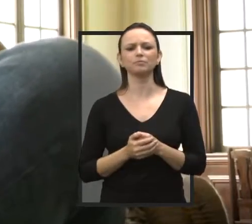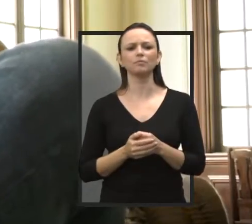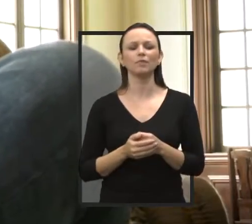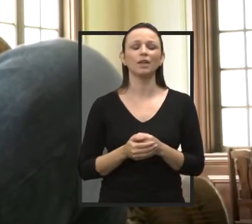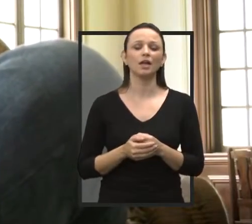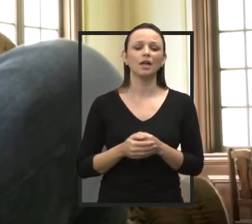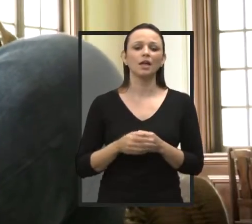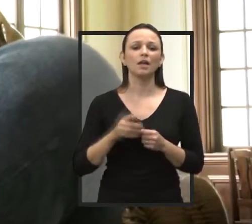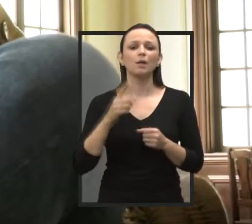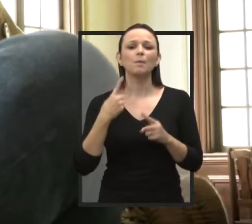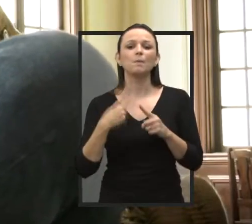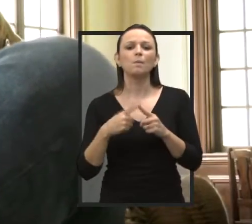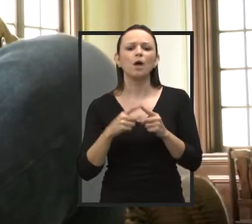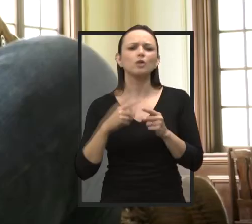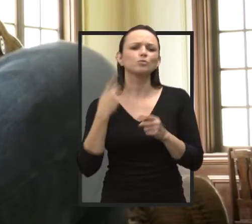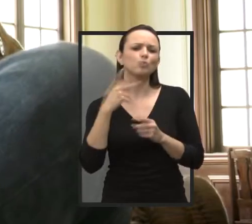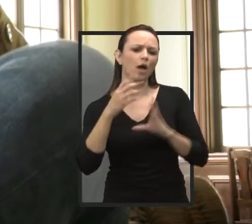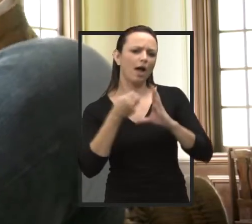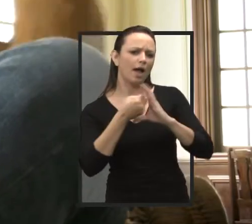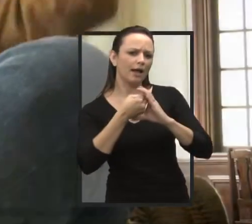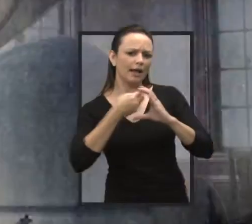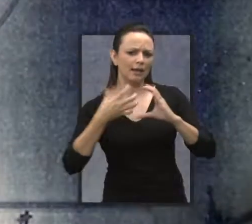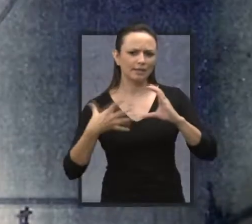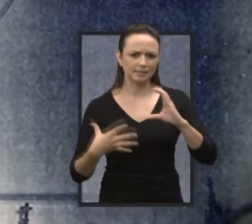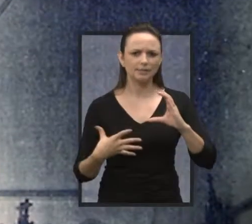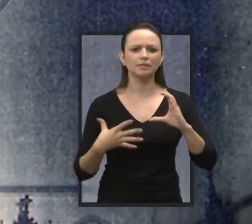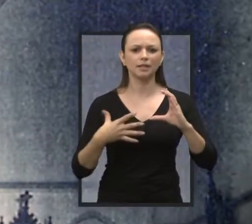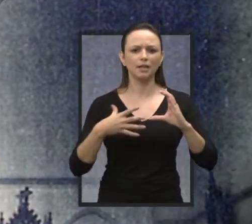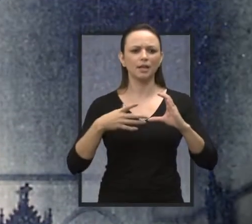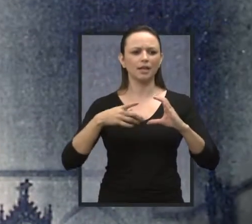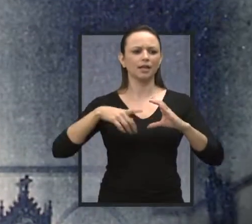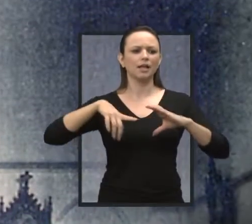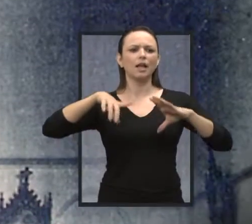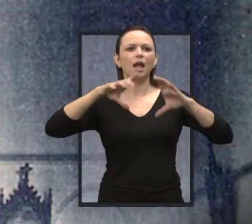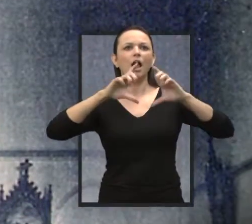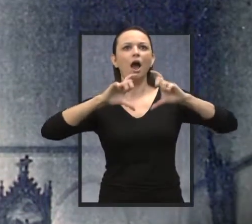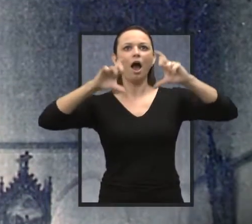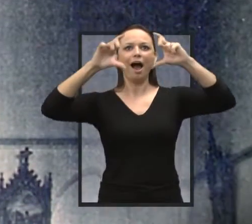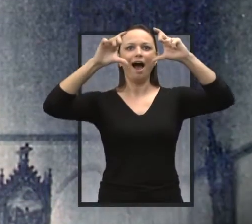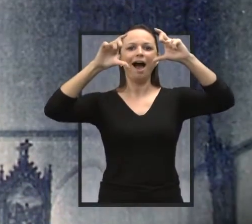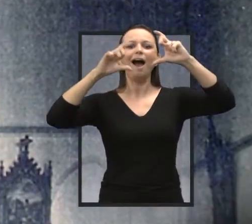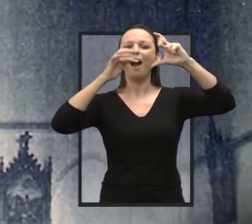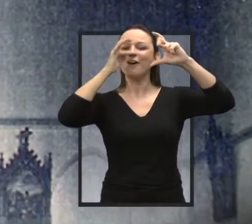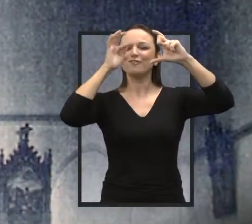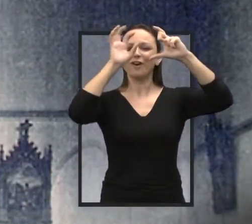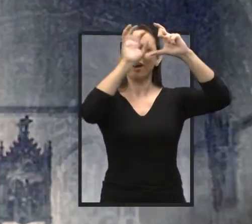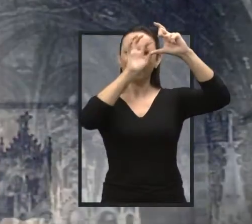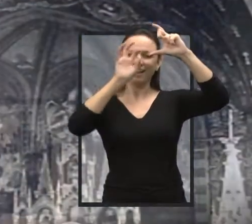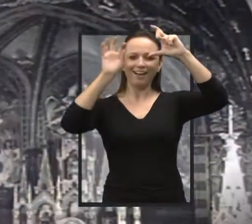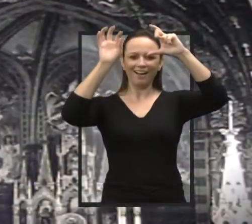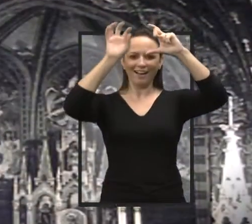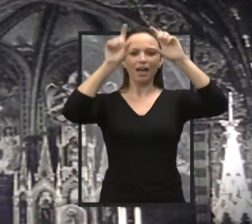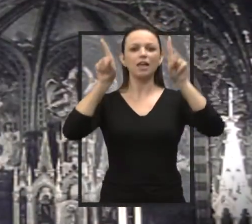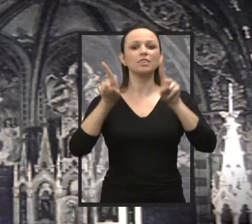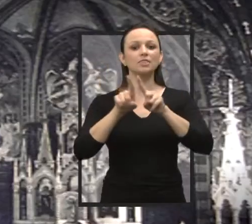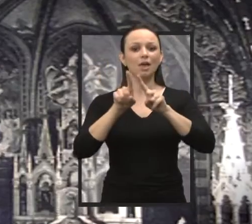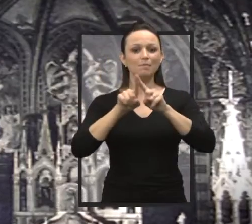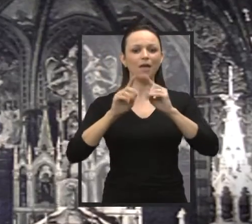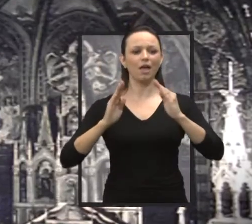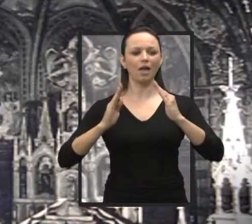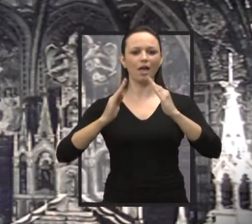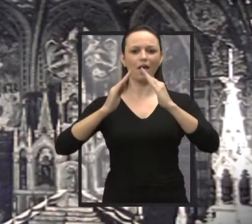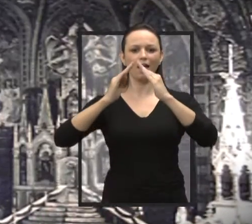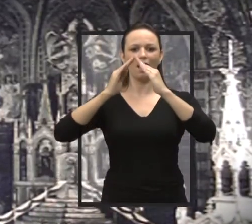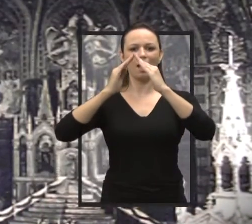a característica mais marcante são as rosáceas e os arcos que são em forma ogival.